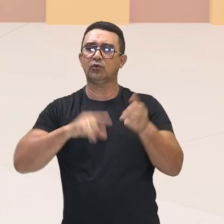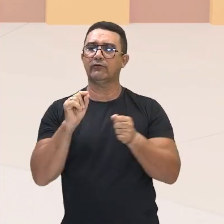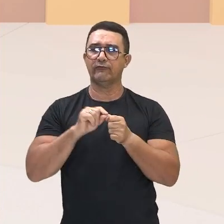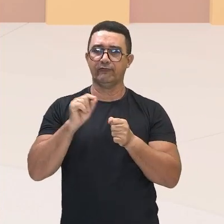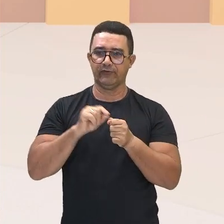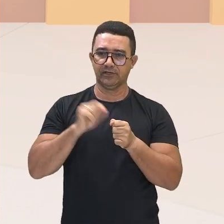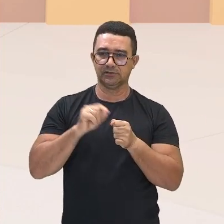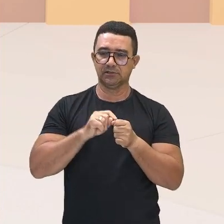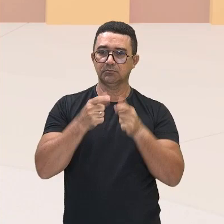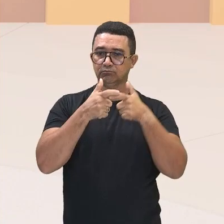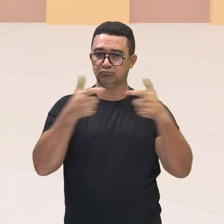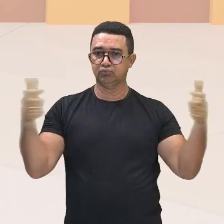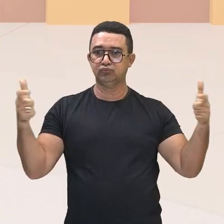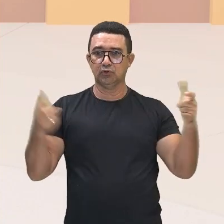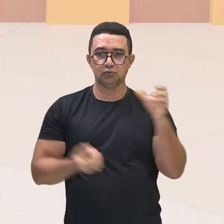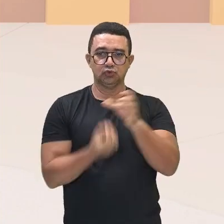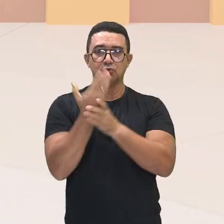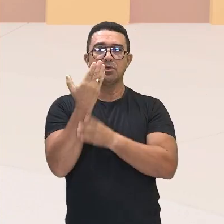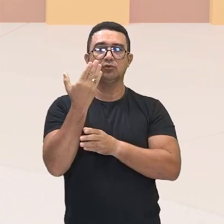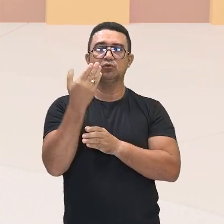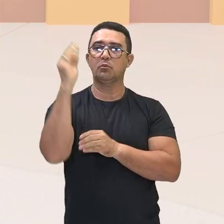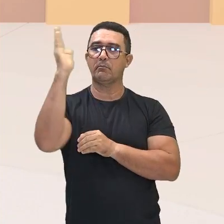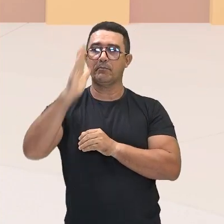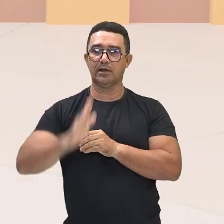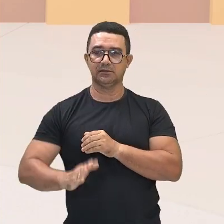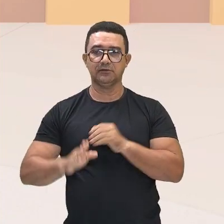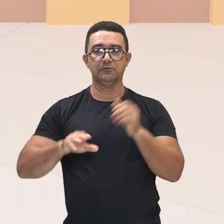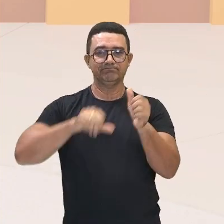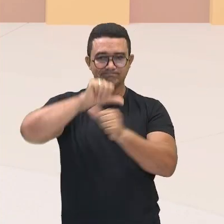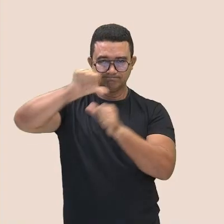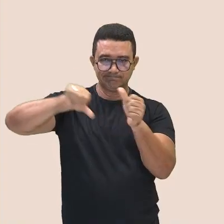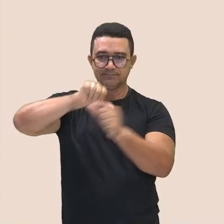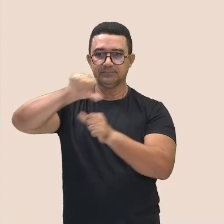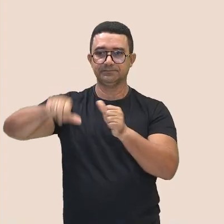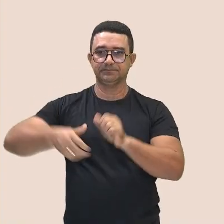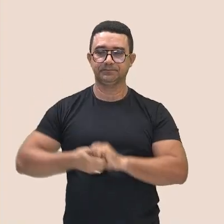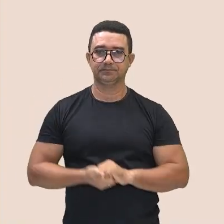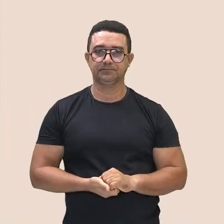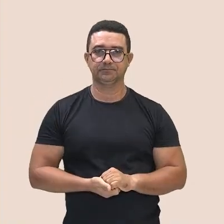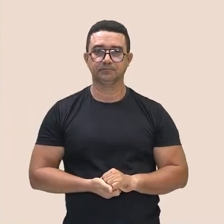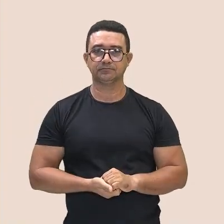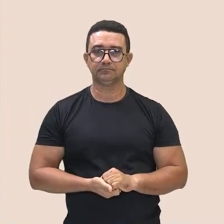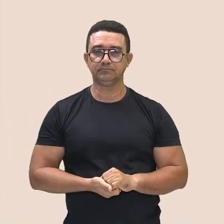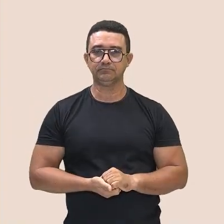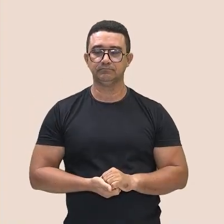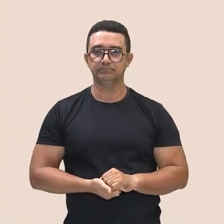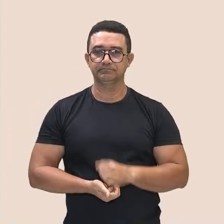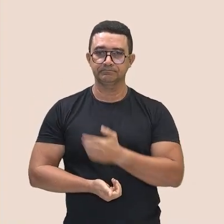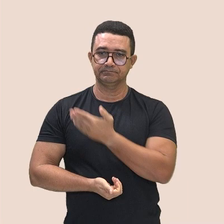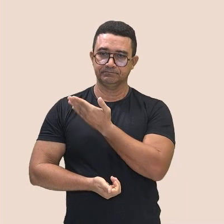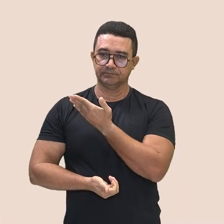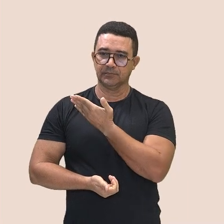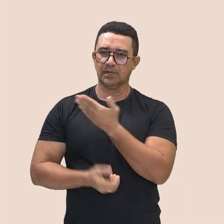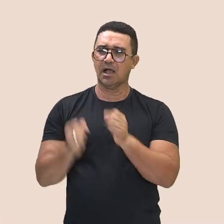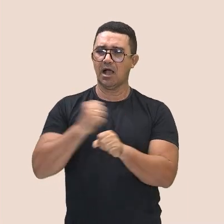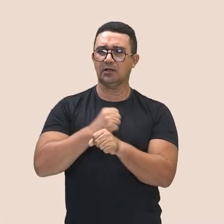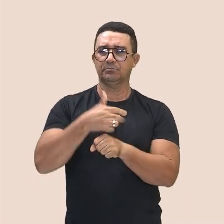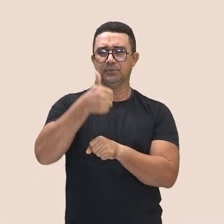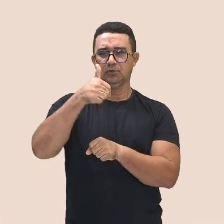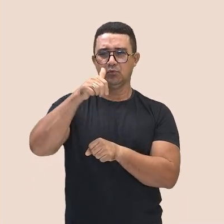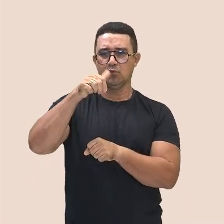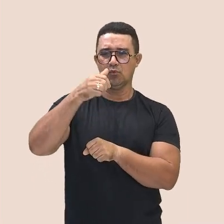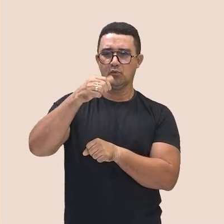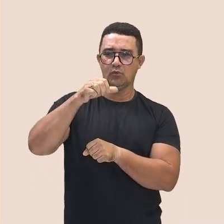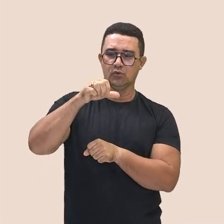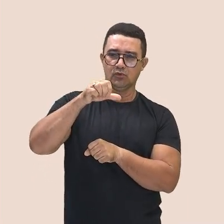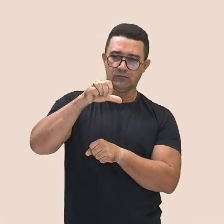e a formação do nosso país fosse mudando. Mapa de Tordesilhas de